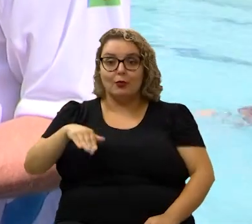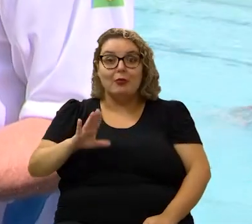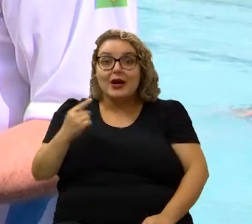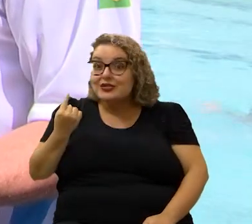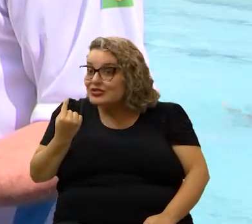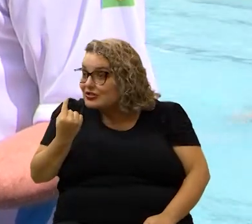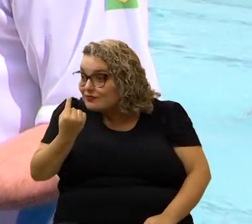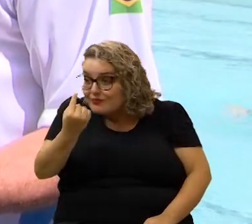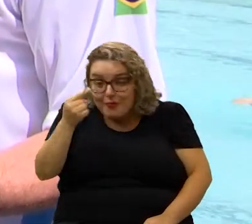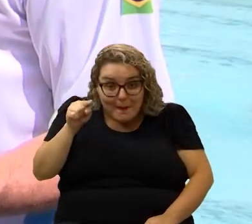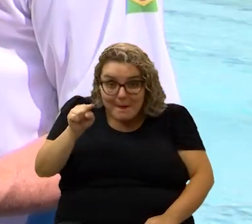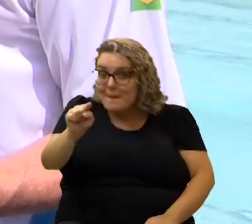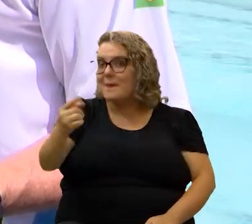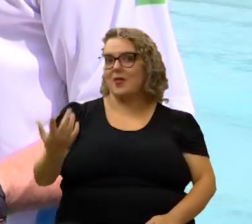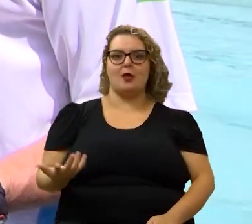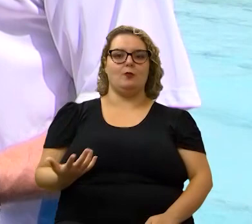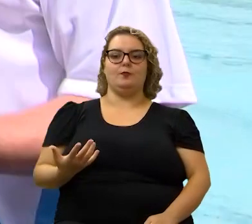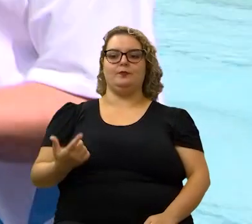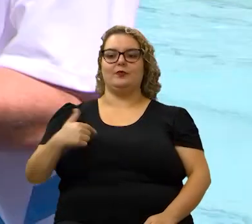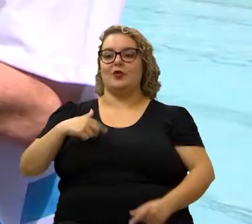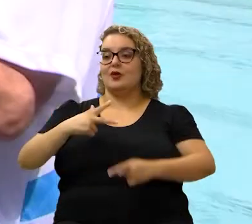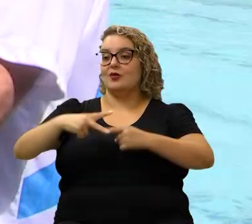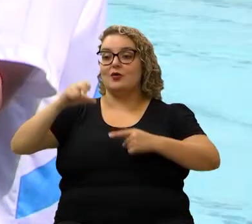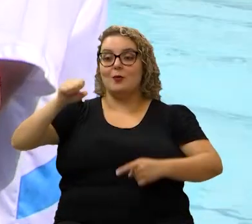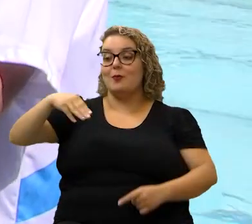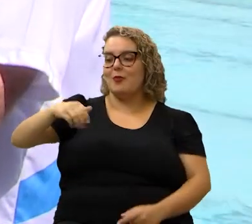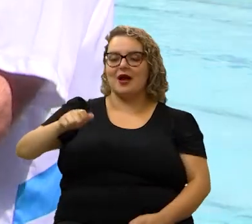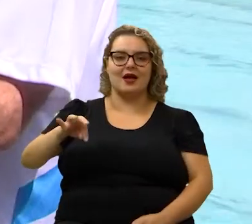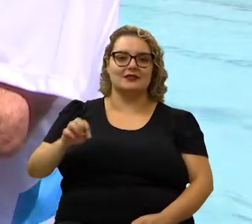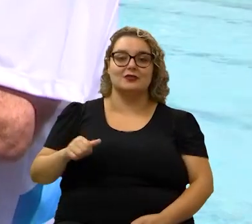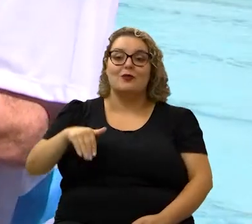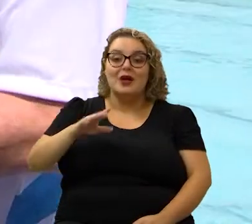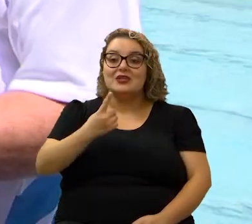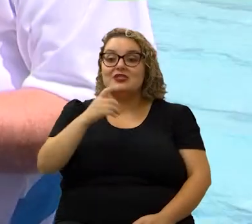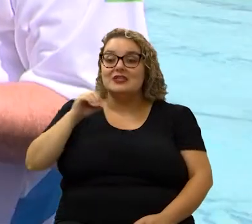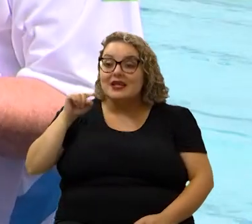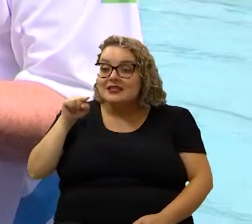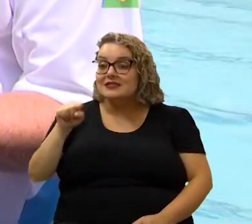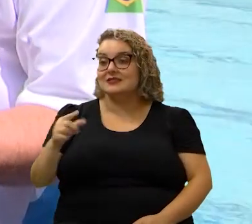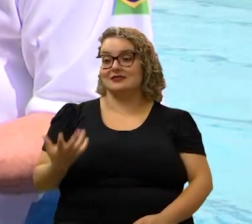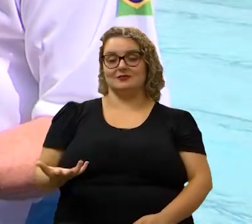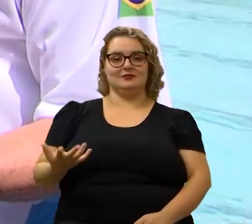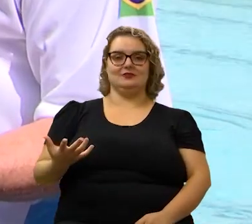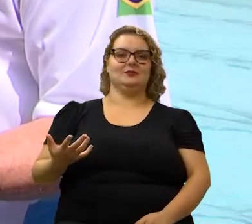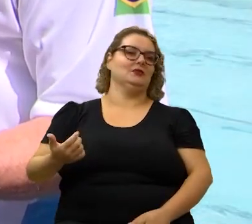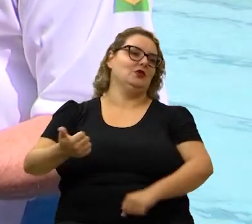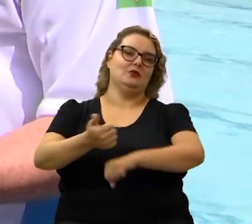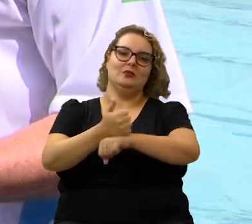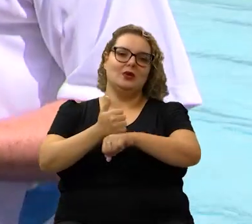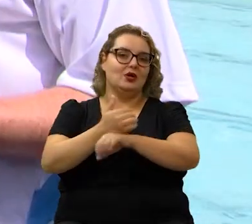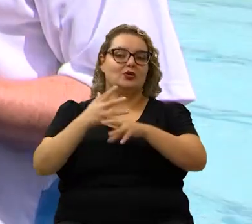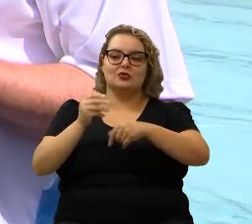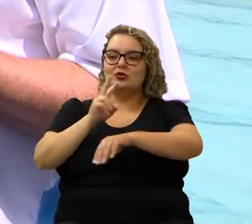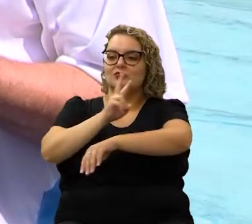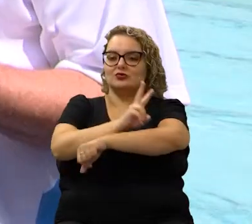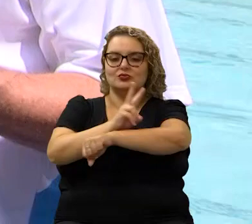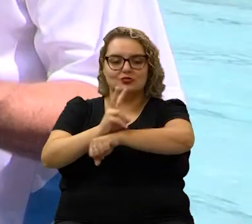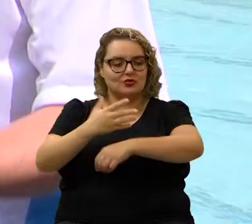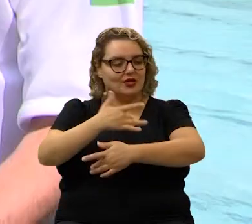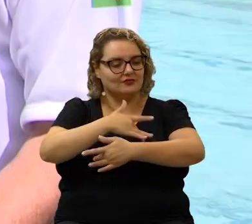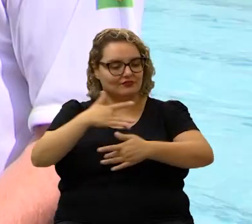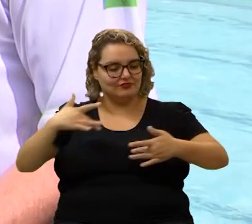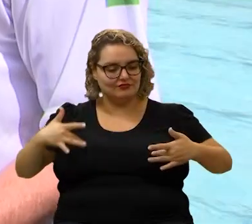já vi brasileiro com mais de 1.000 atletas. Eu já fui em campeonato mundial Master, que mais de 10 mil atletas. Então é todo